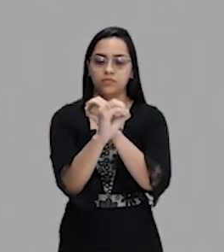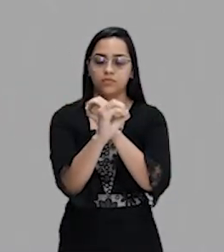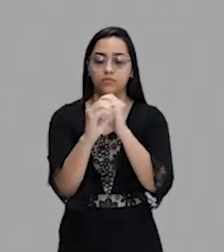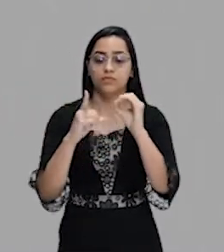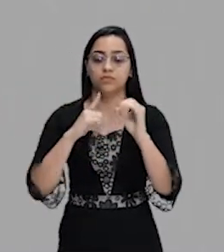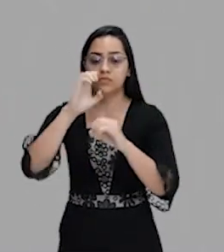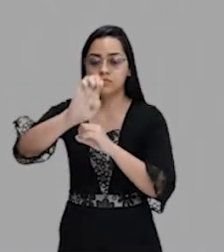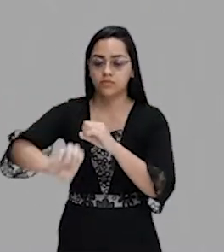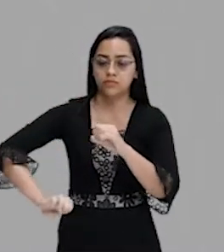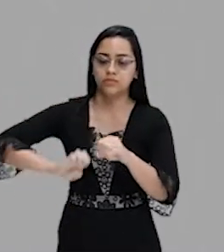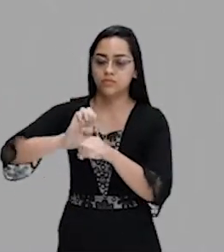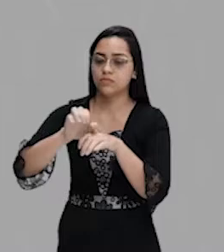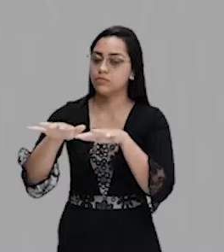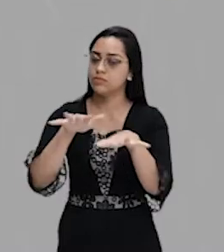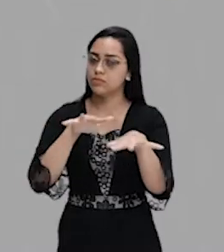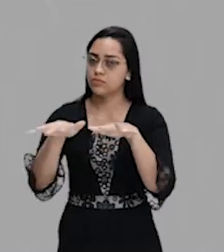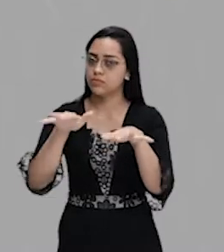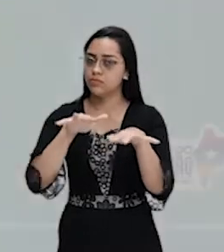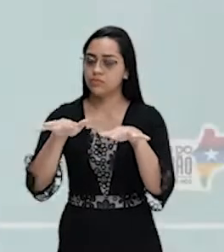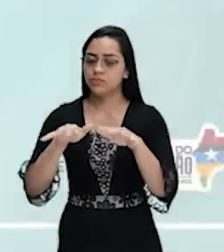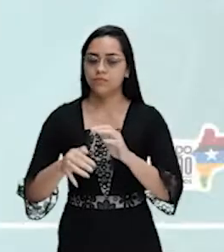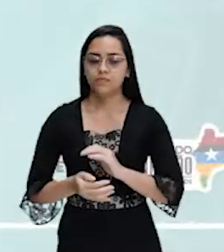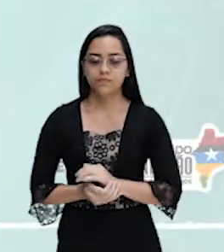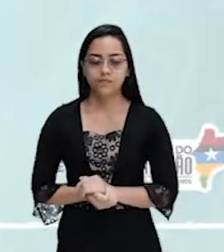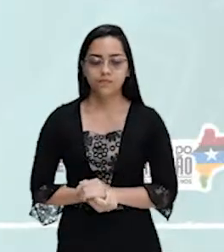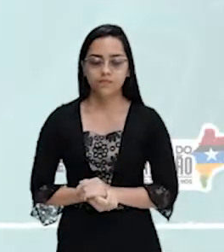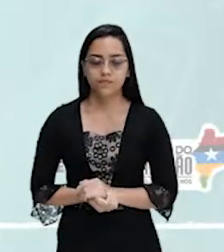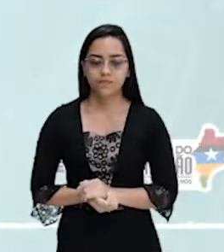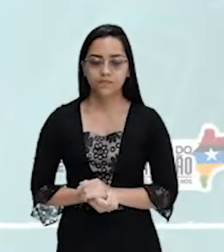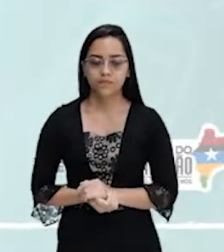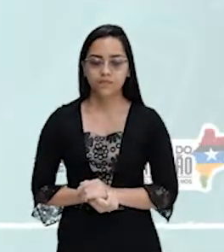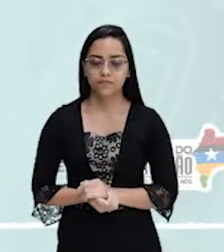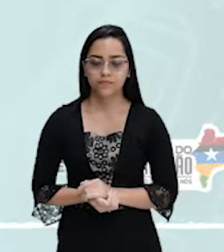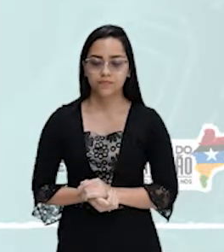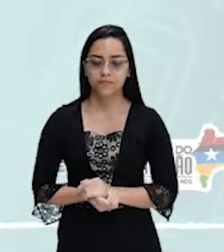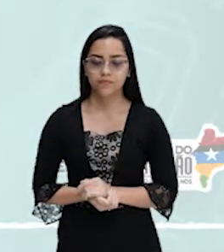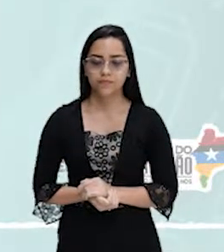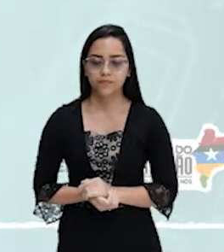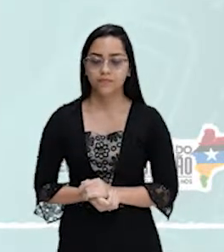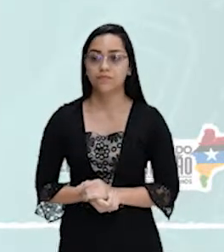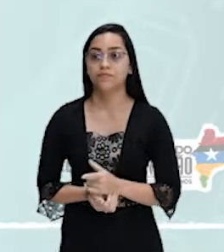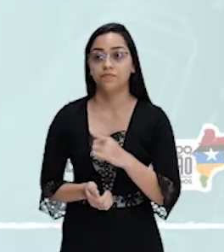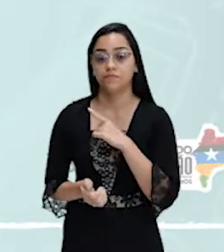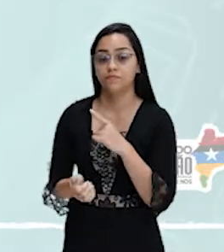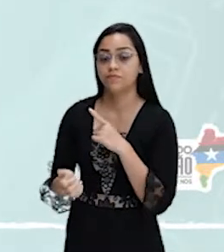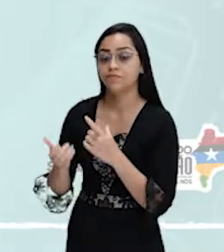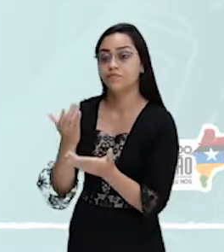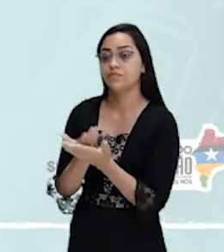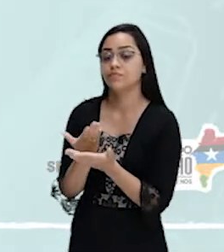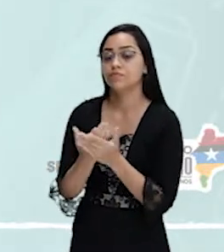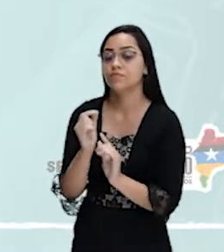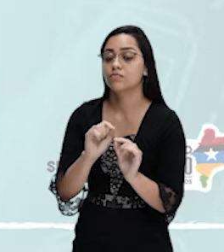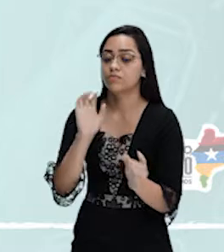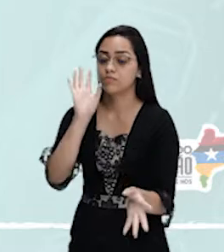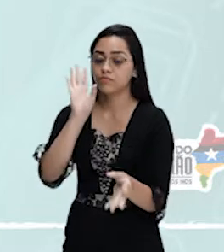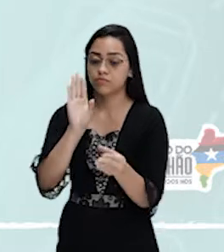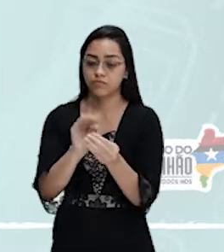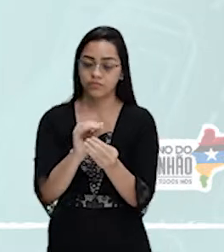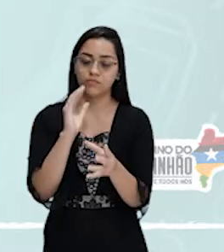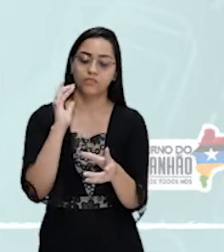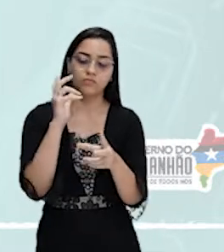das estações e também do seu movimento, ok? Bom, então nessa aula nós vamos fazer uma breve